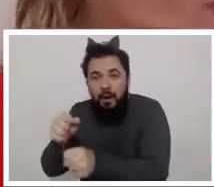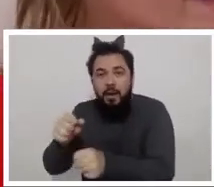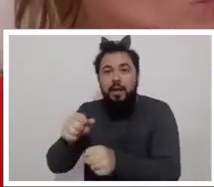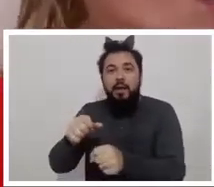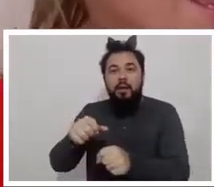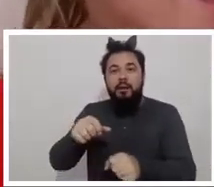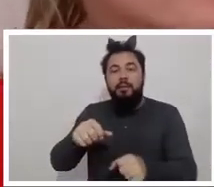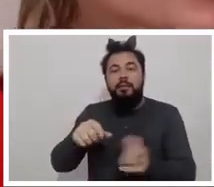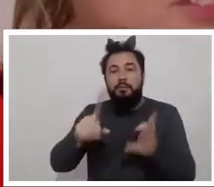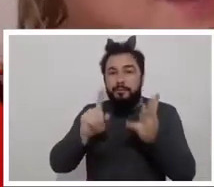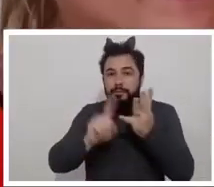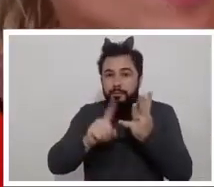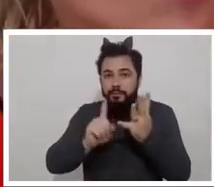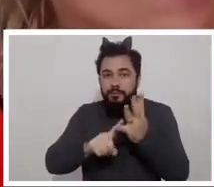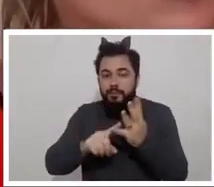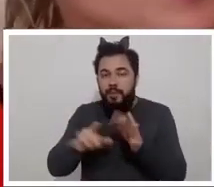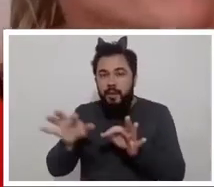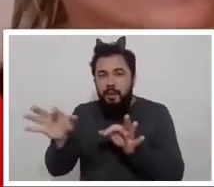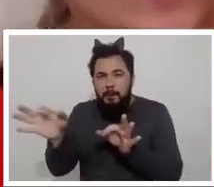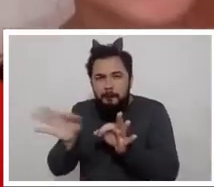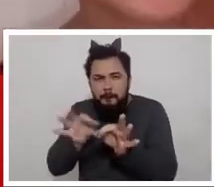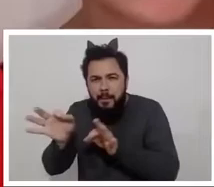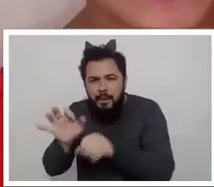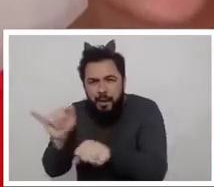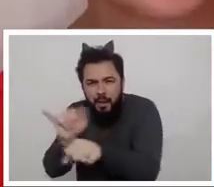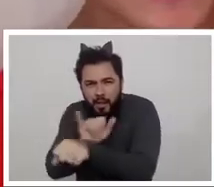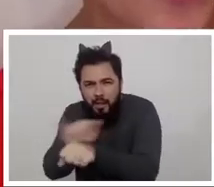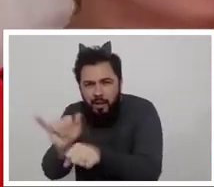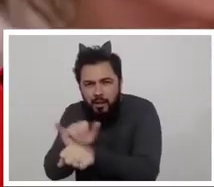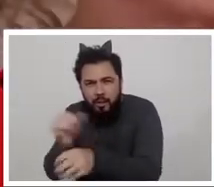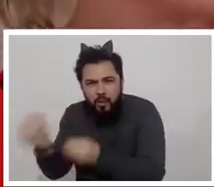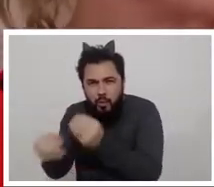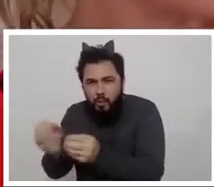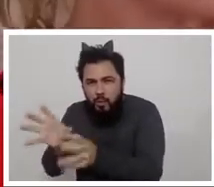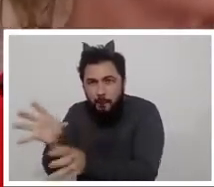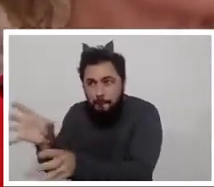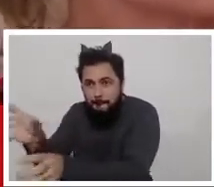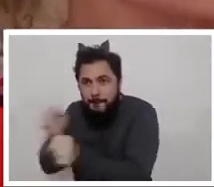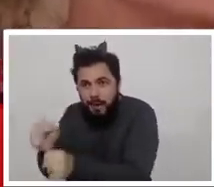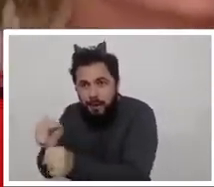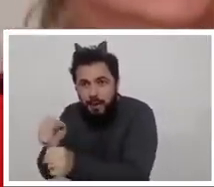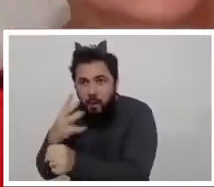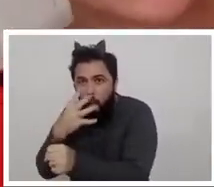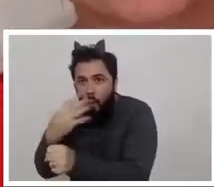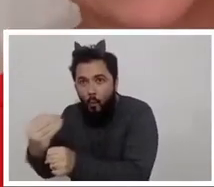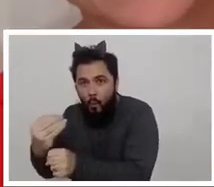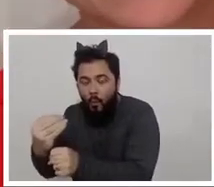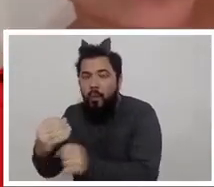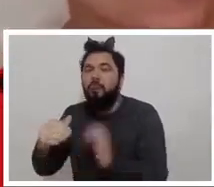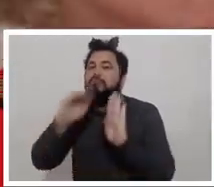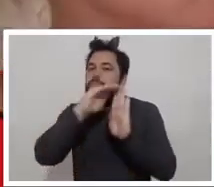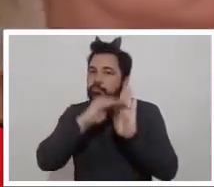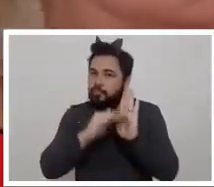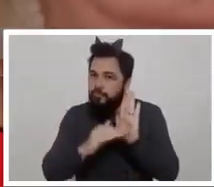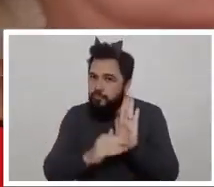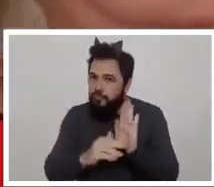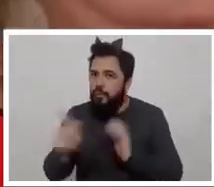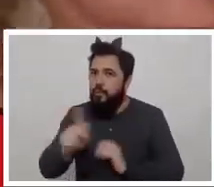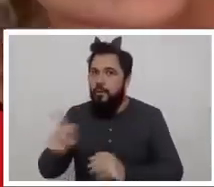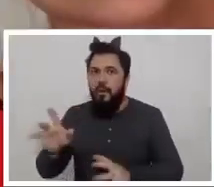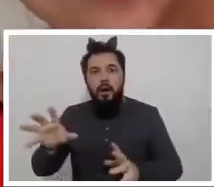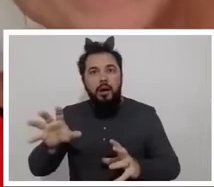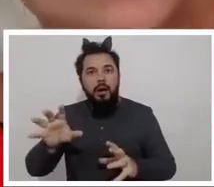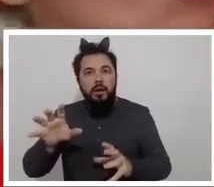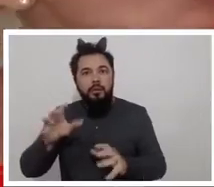pátio quatro armadilhas para lobos na porta da sala de aula entre a receita para